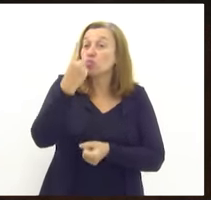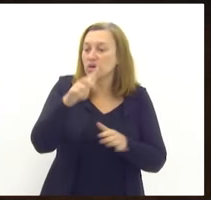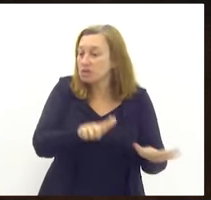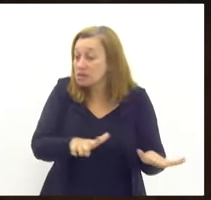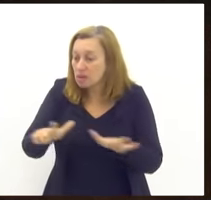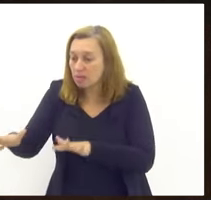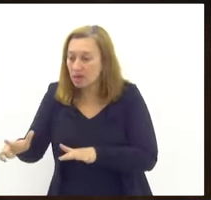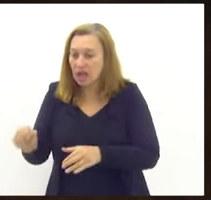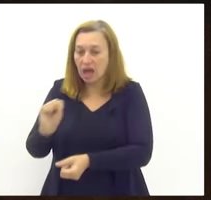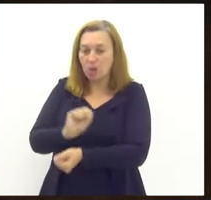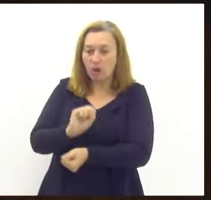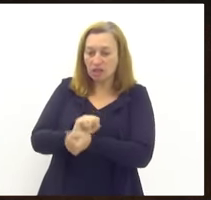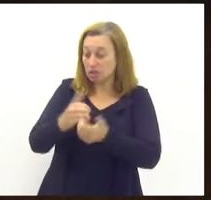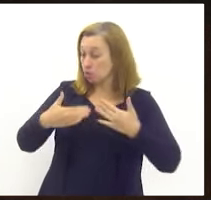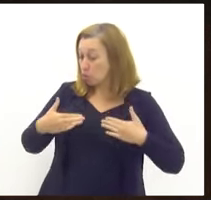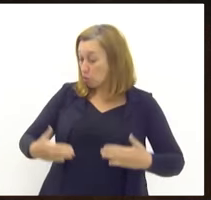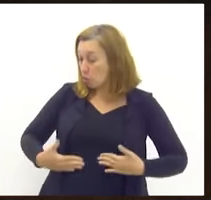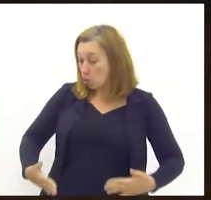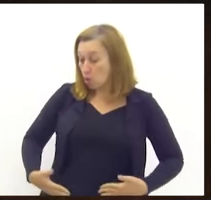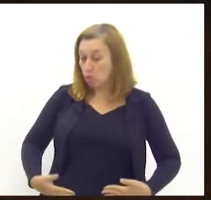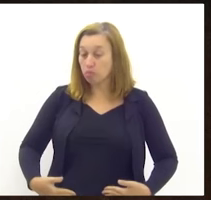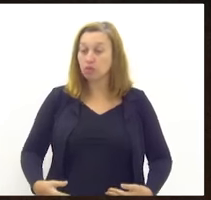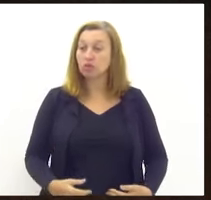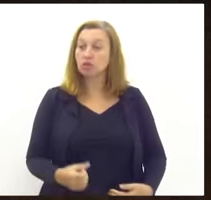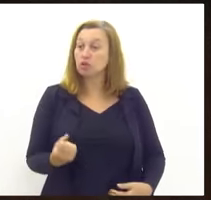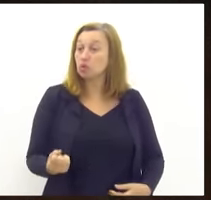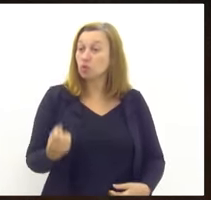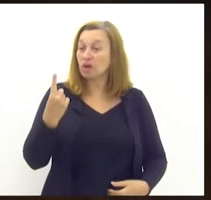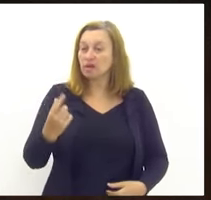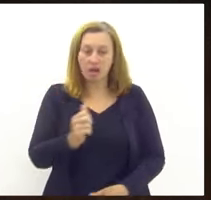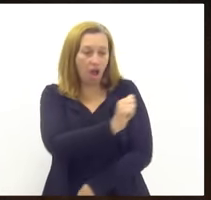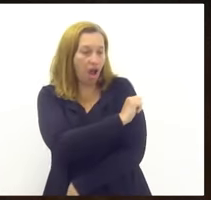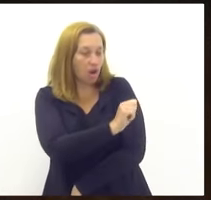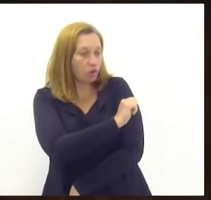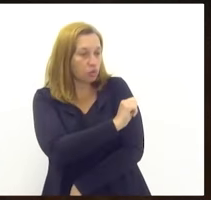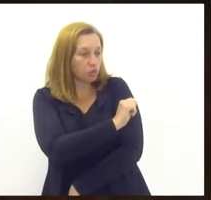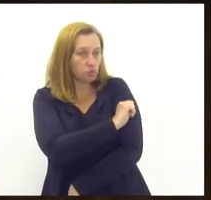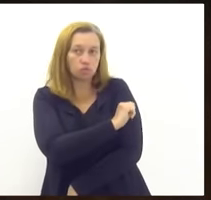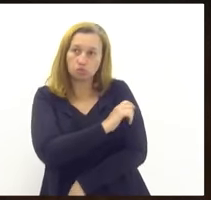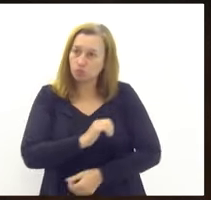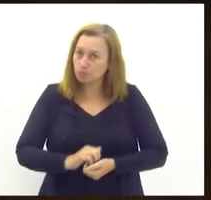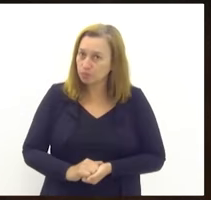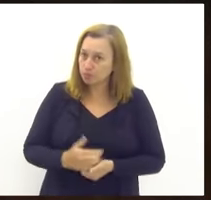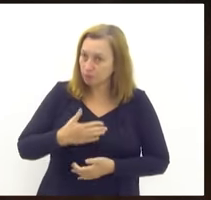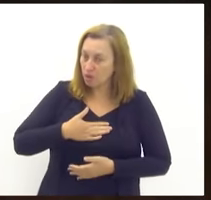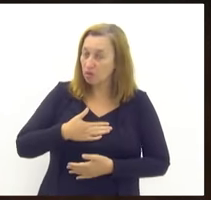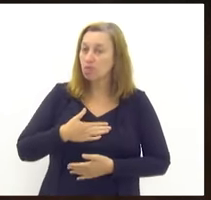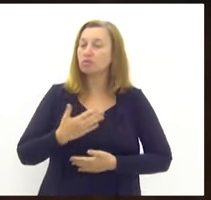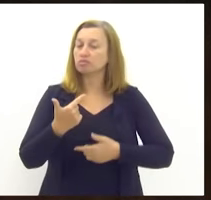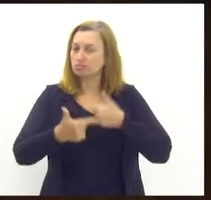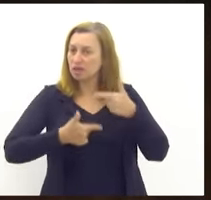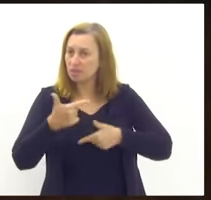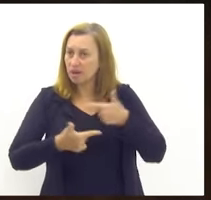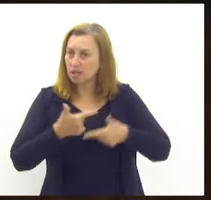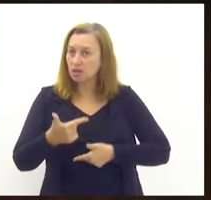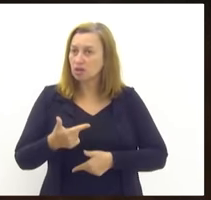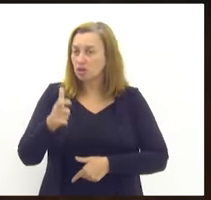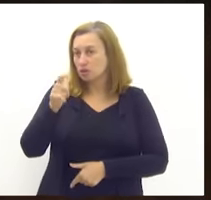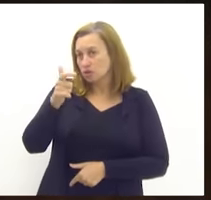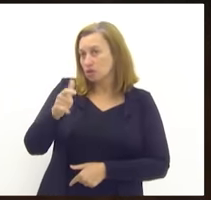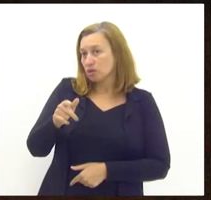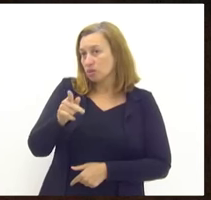e nesse tempo alunos ex-alunos do cfet do qual eu eu trabalhei que eu tô professora